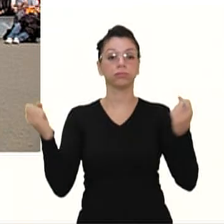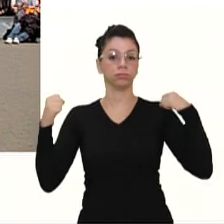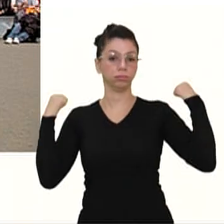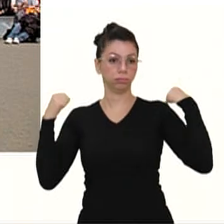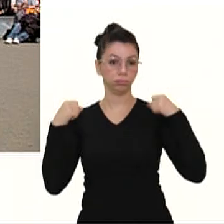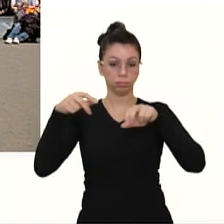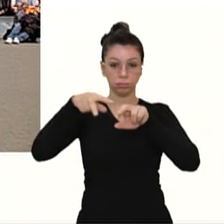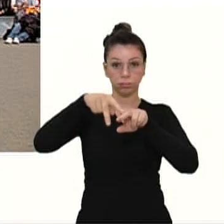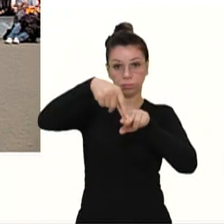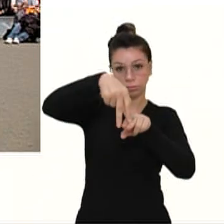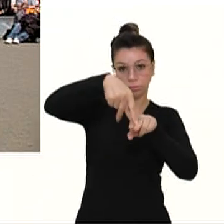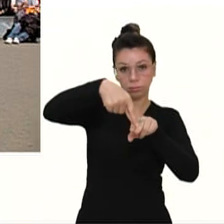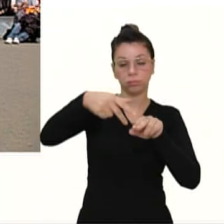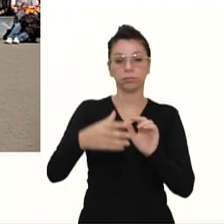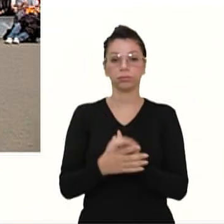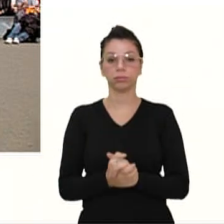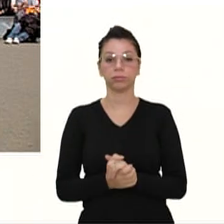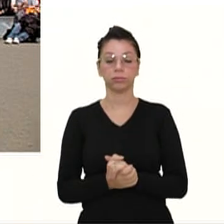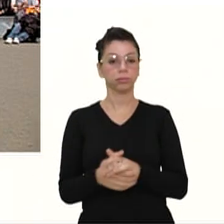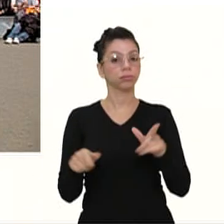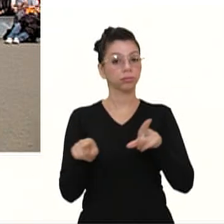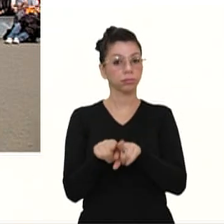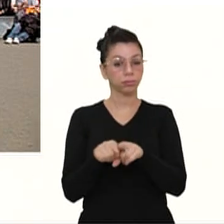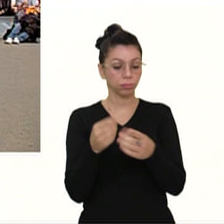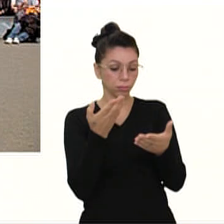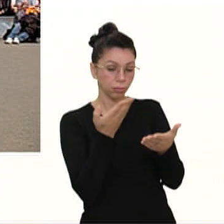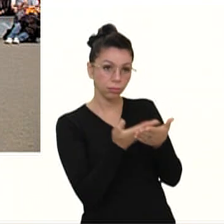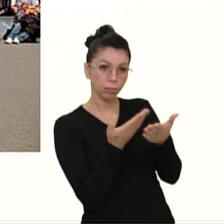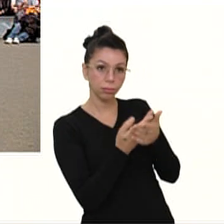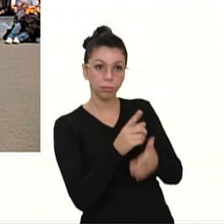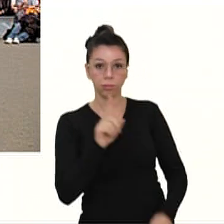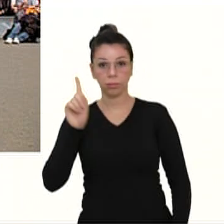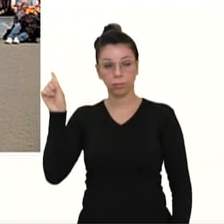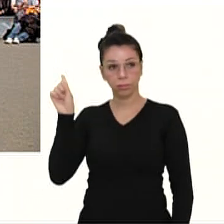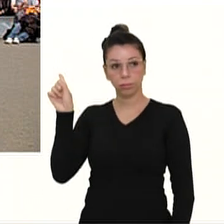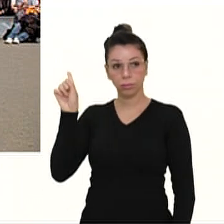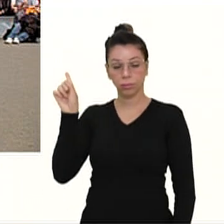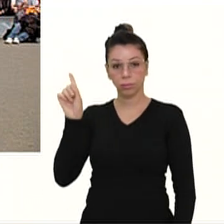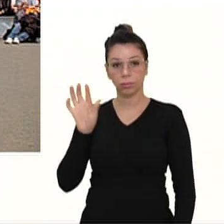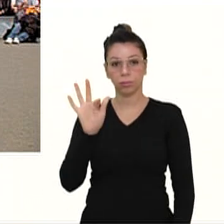Nas modalidades, estudamos o freestyle, que são